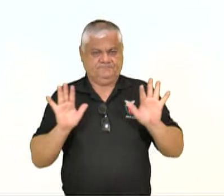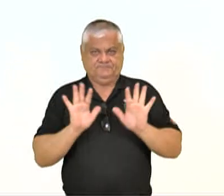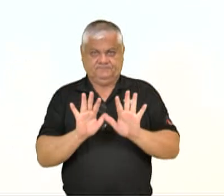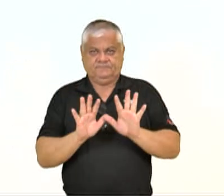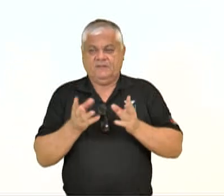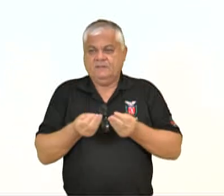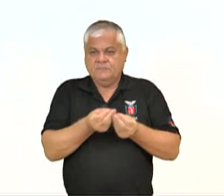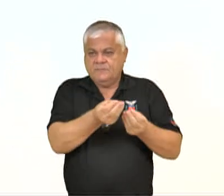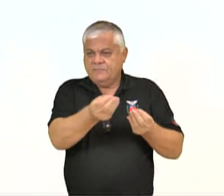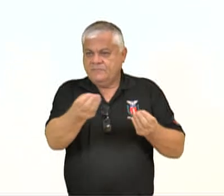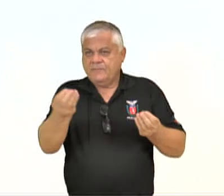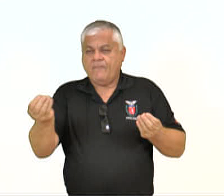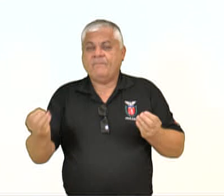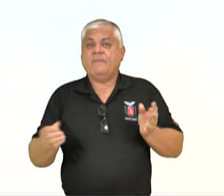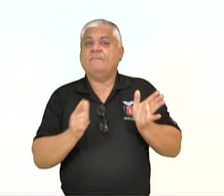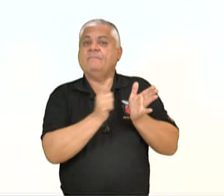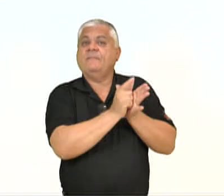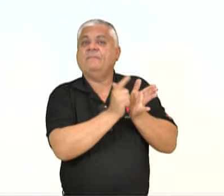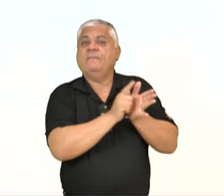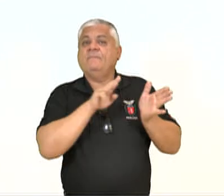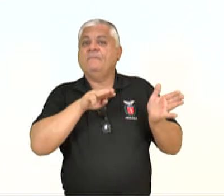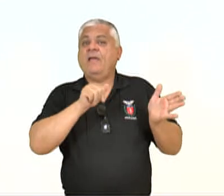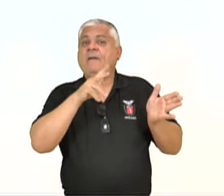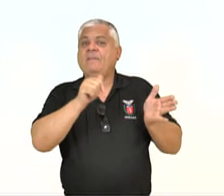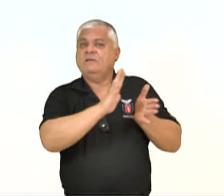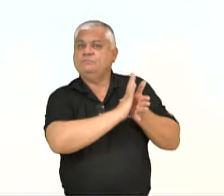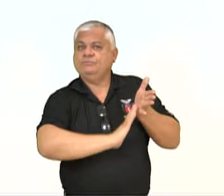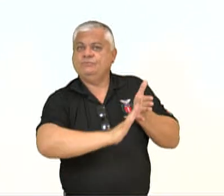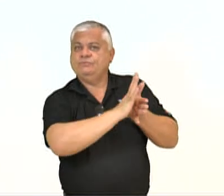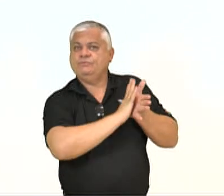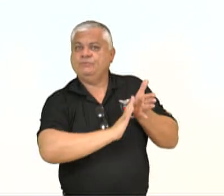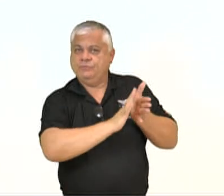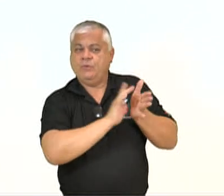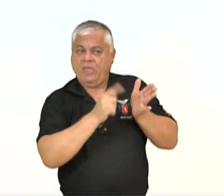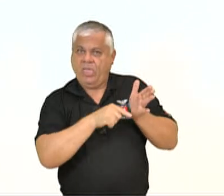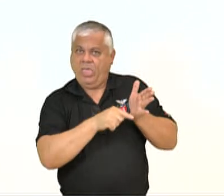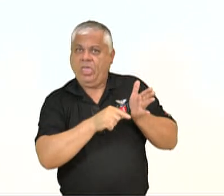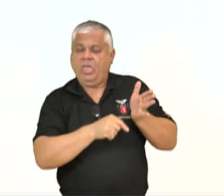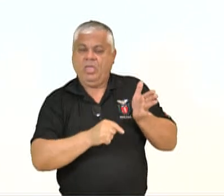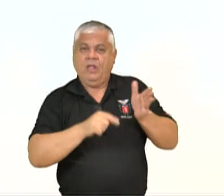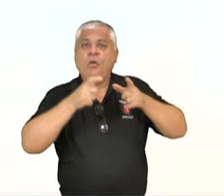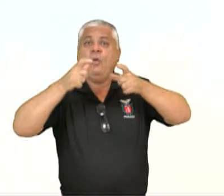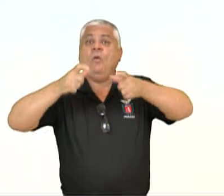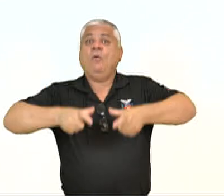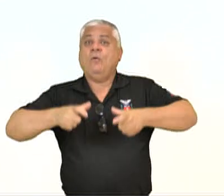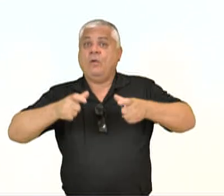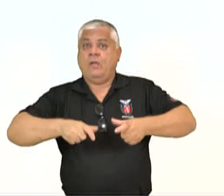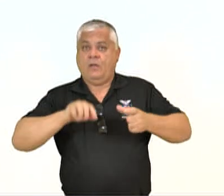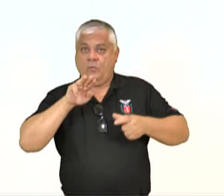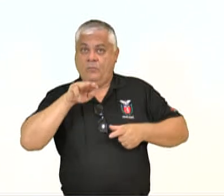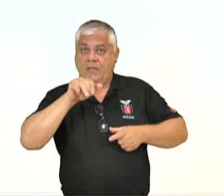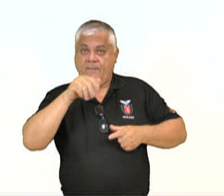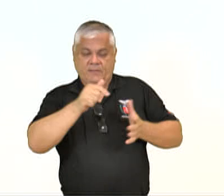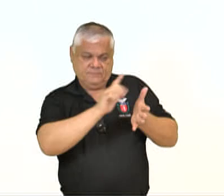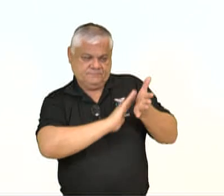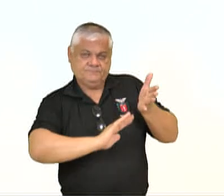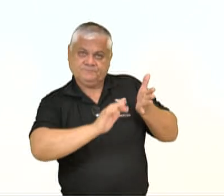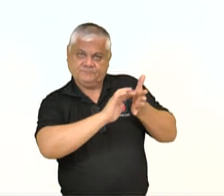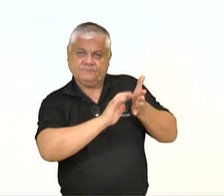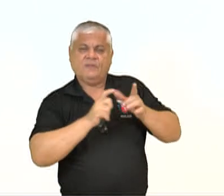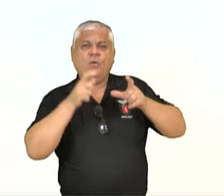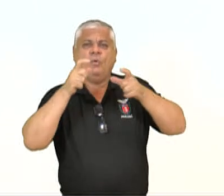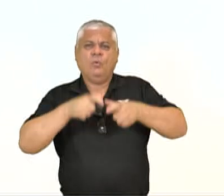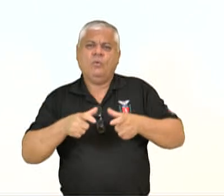um mapa específico de orientação. Normalmente é um mapa topográfico, tá? Em lugares menores, pode